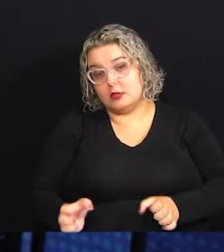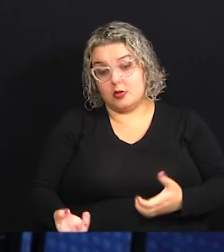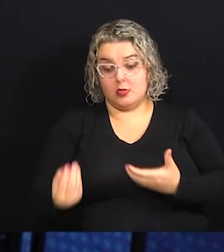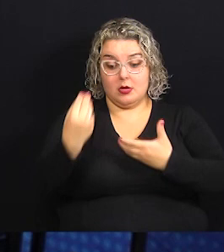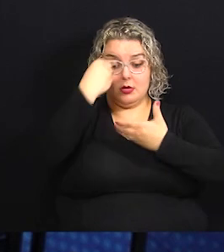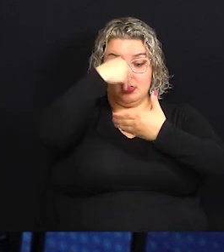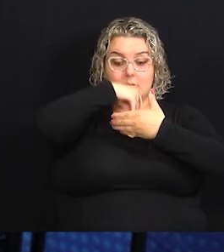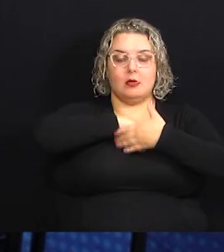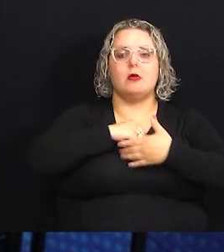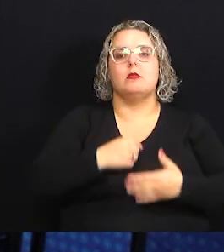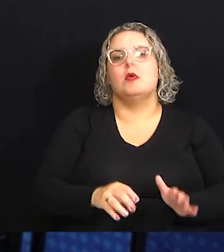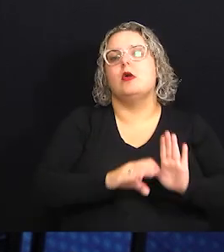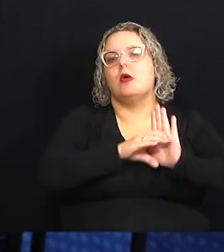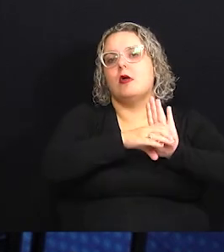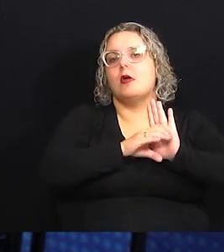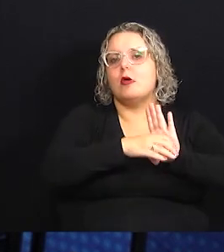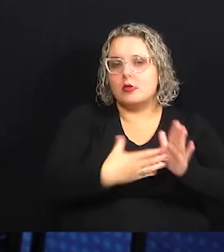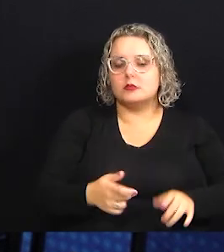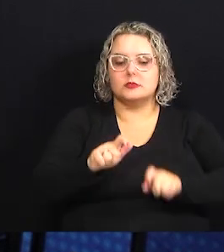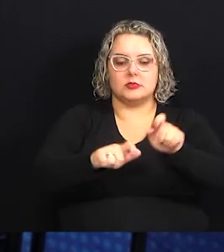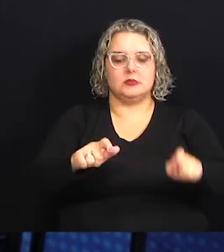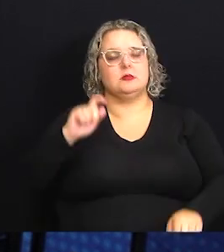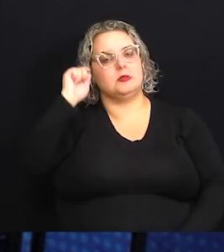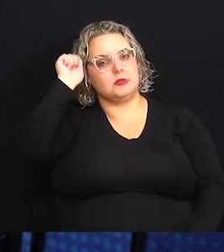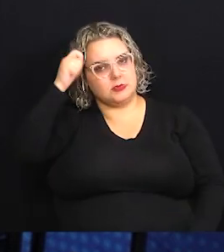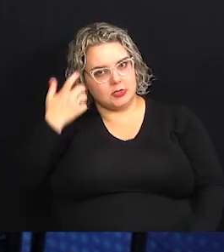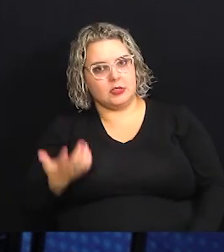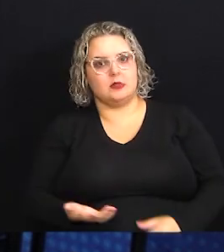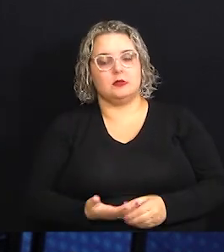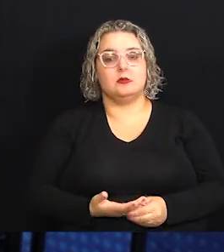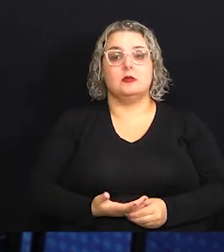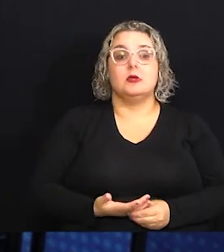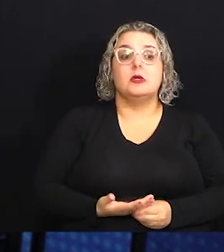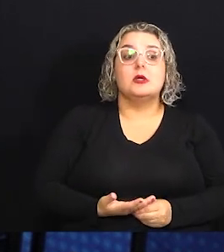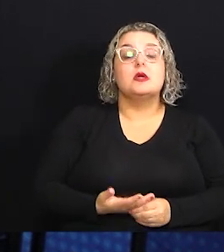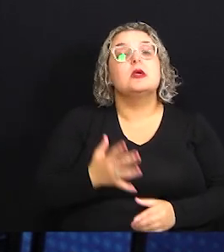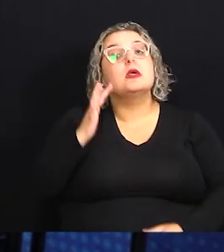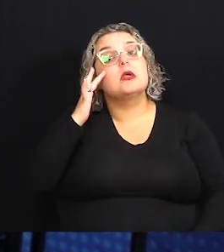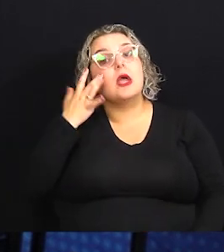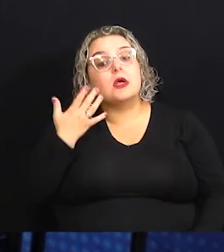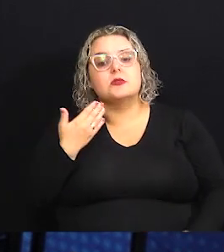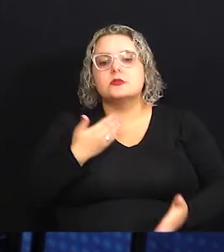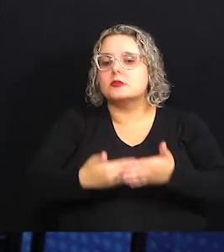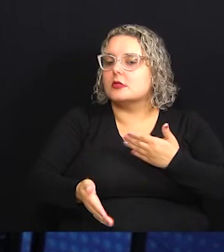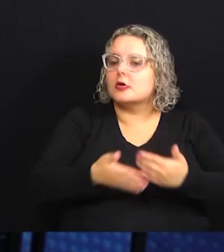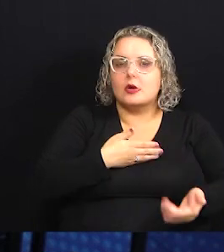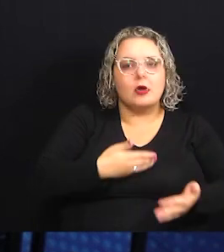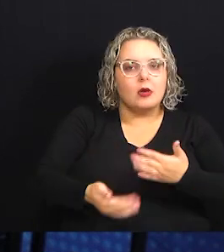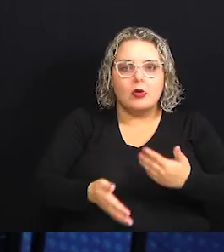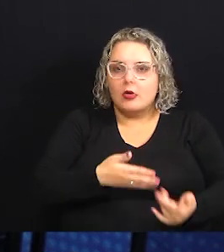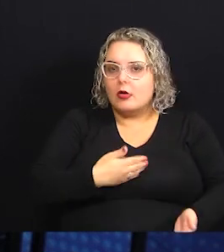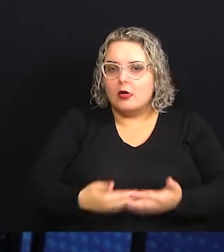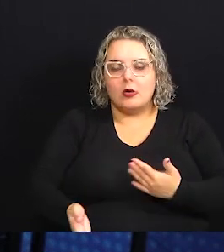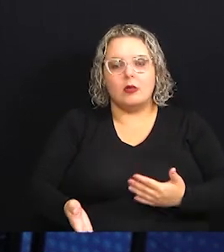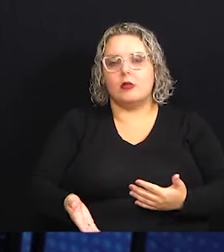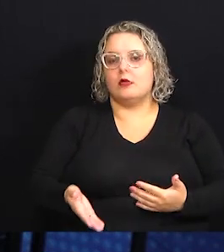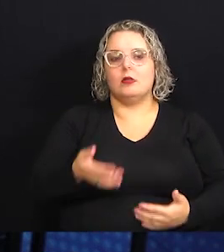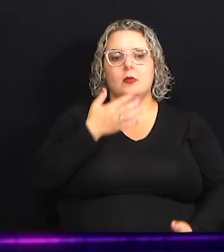você internalizou como conceito das pessoas negras. E aí as pessoas acham que qualquer